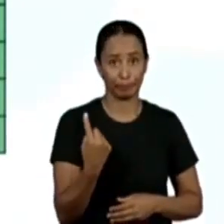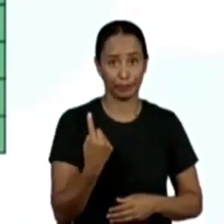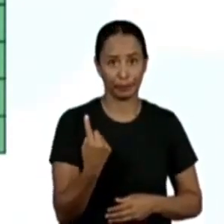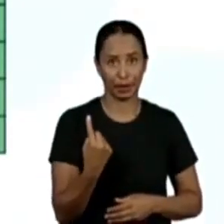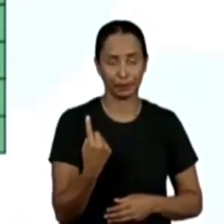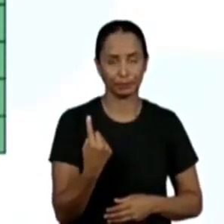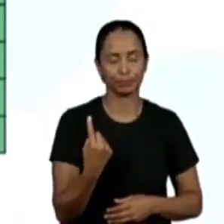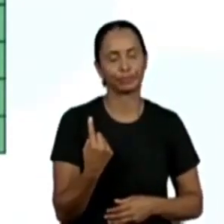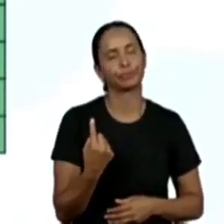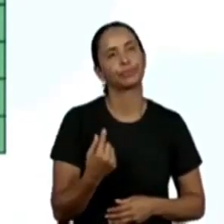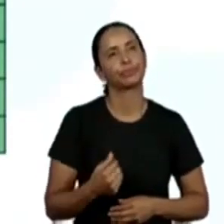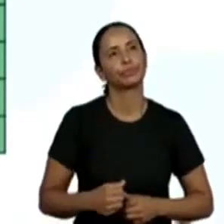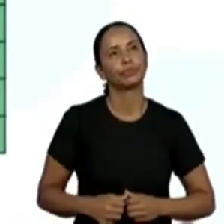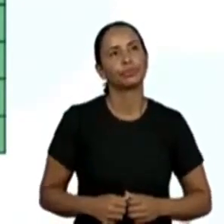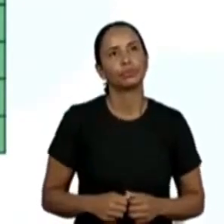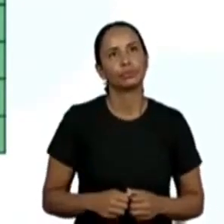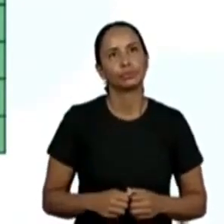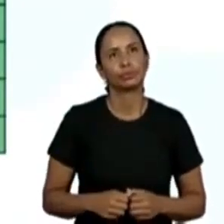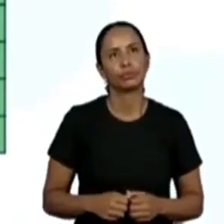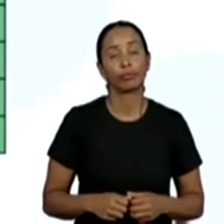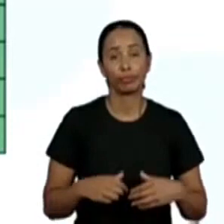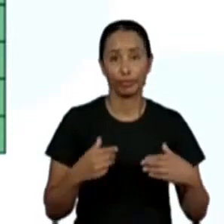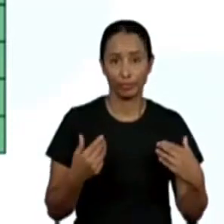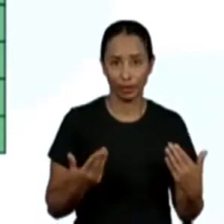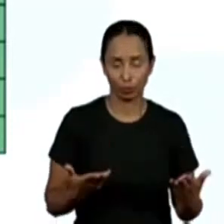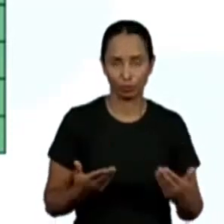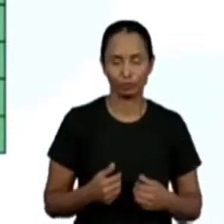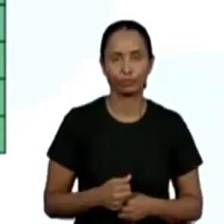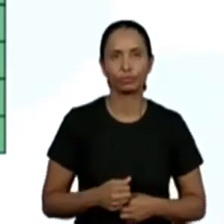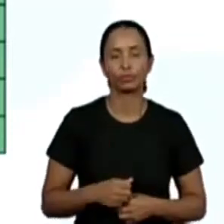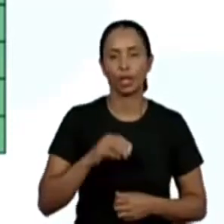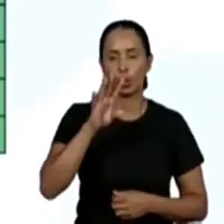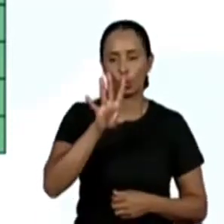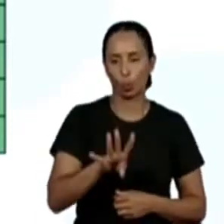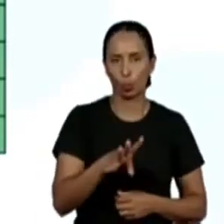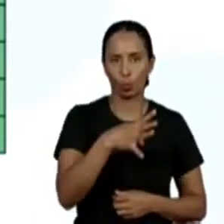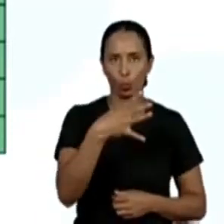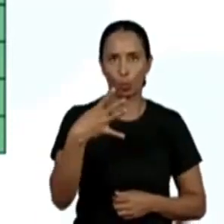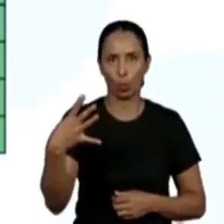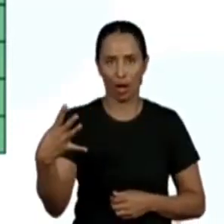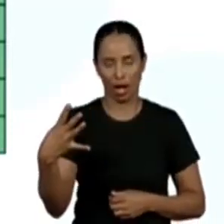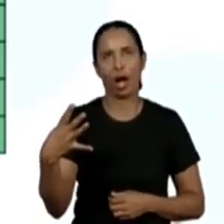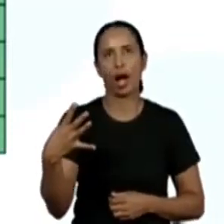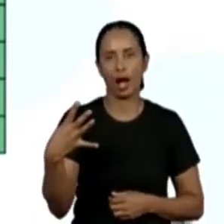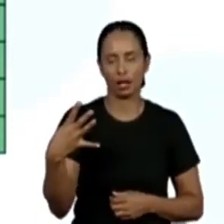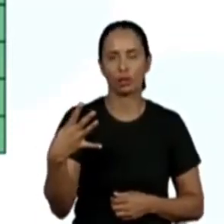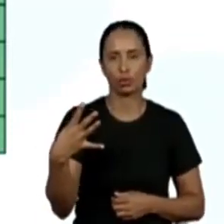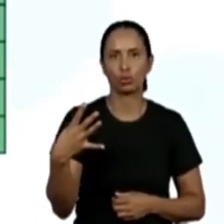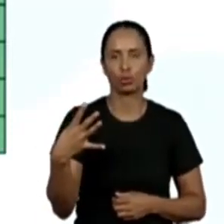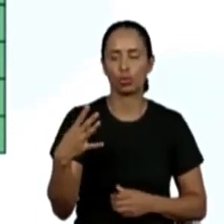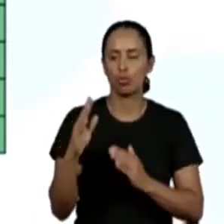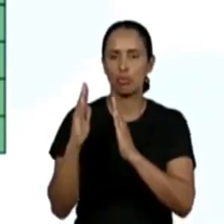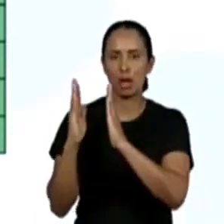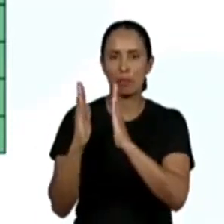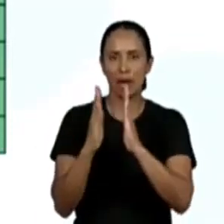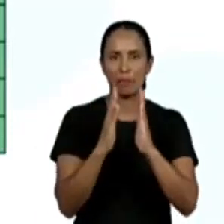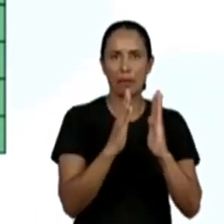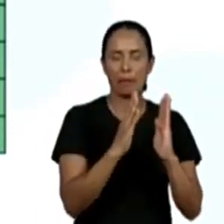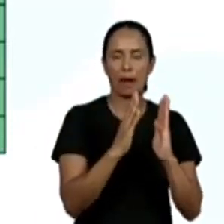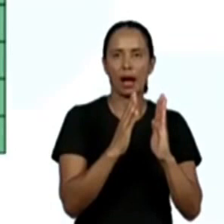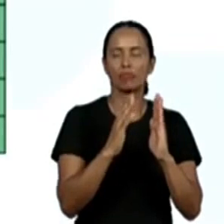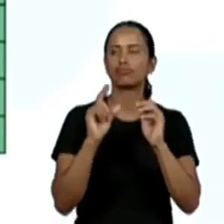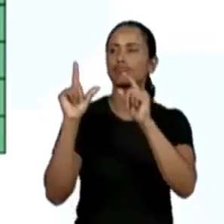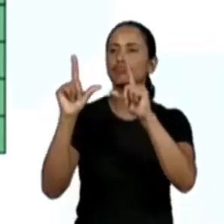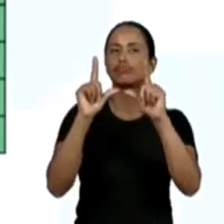ó. Vamos então encaixar no quadro de ordens, né, e classe os números